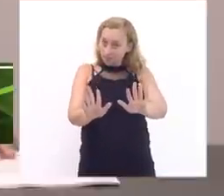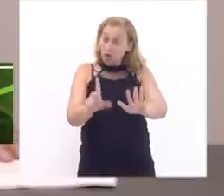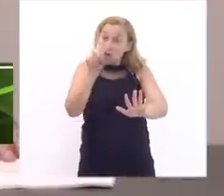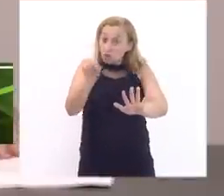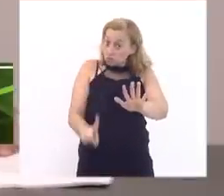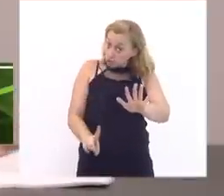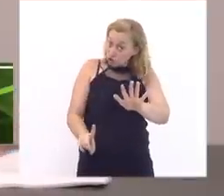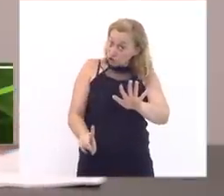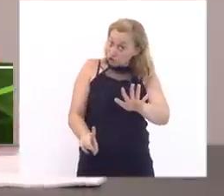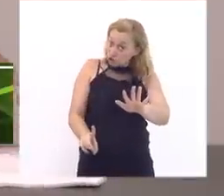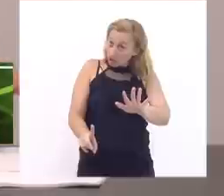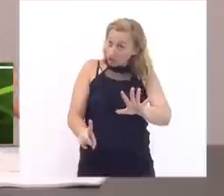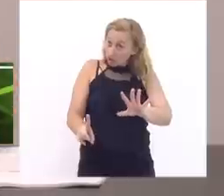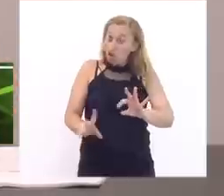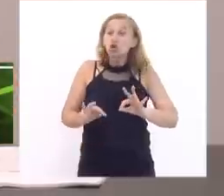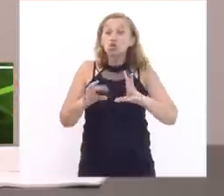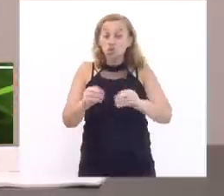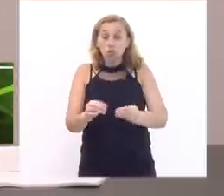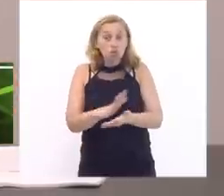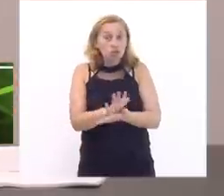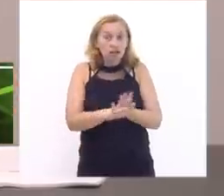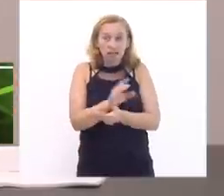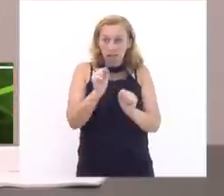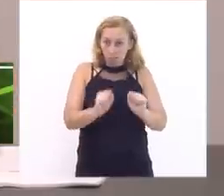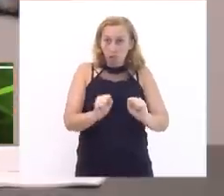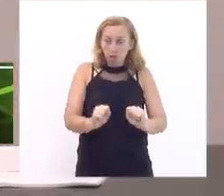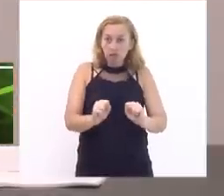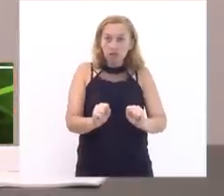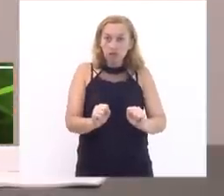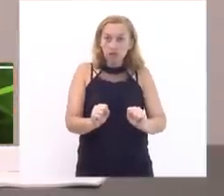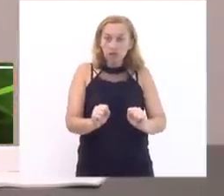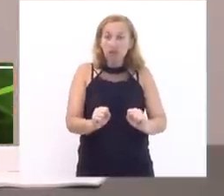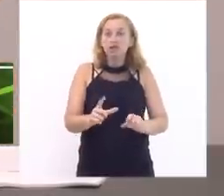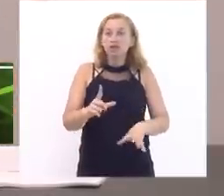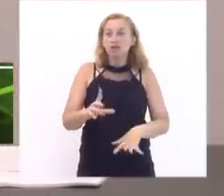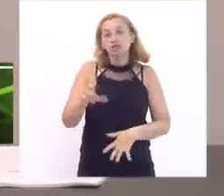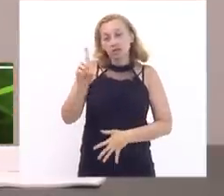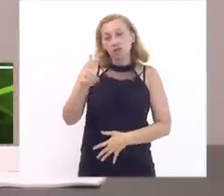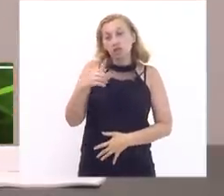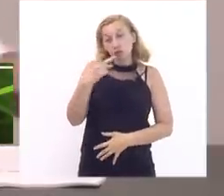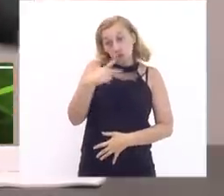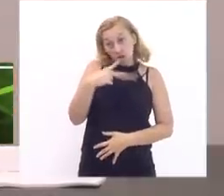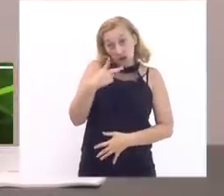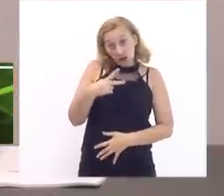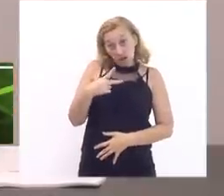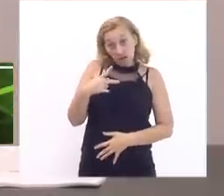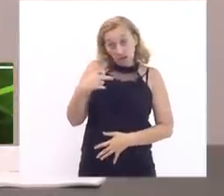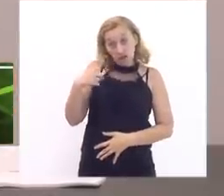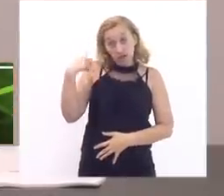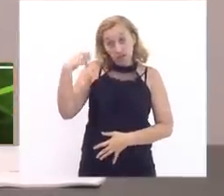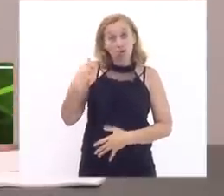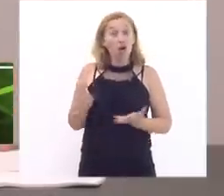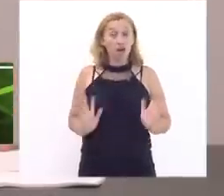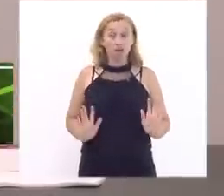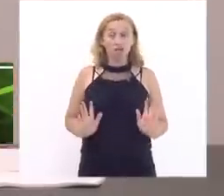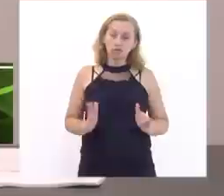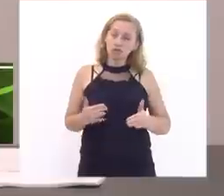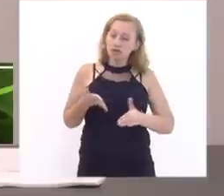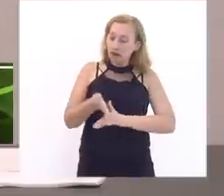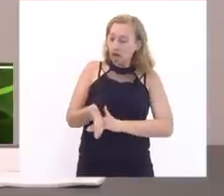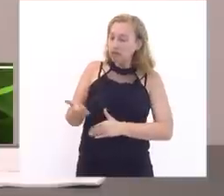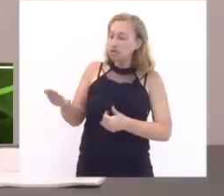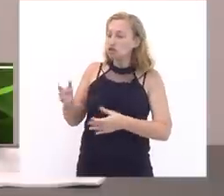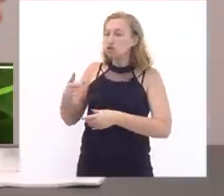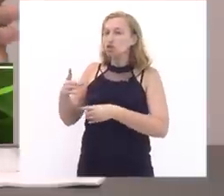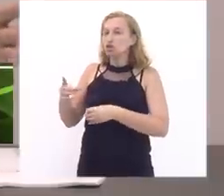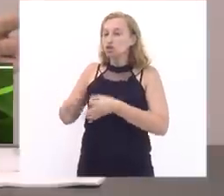direito, tudo e nada pode. O que eu quero dizer é o seguinte, cria um advogado, eu estou falando que o advogado chama e diz assim, vamos entrar na justiça, vamos